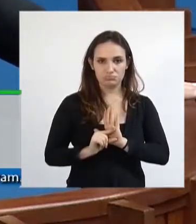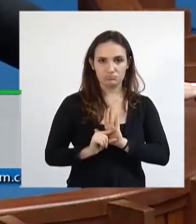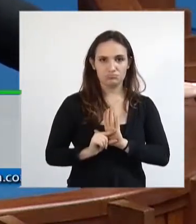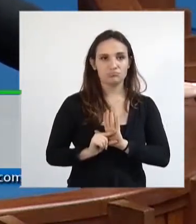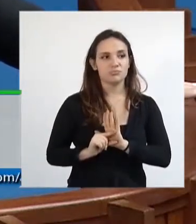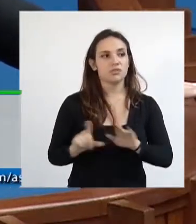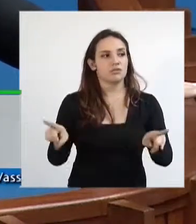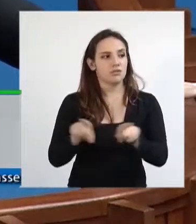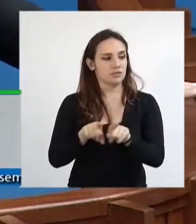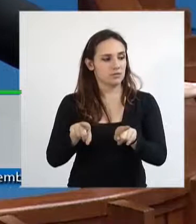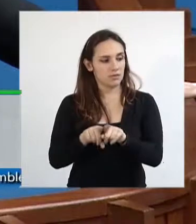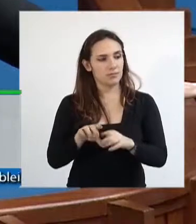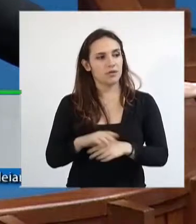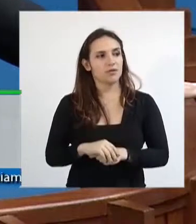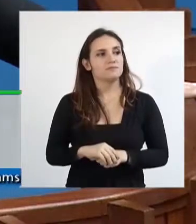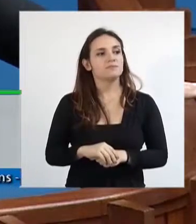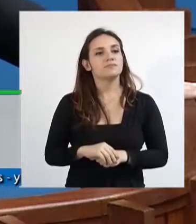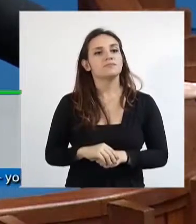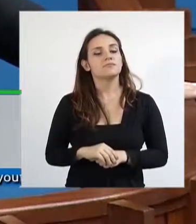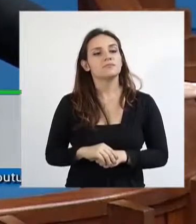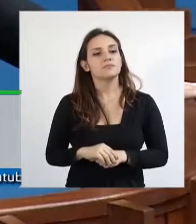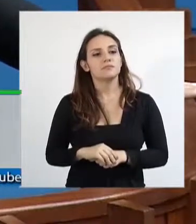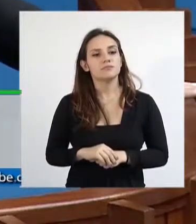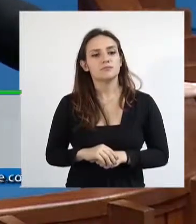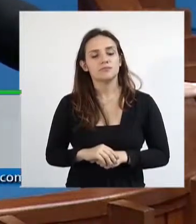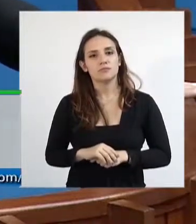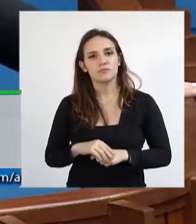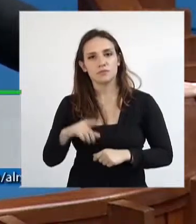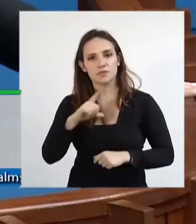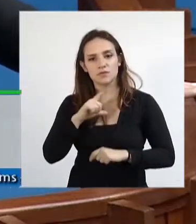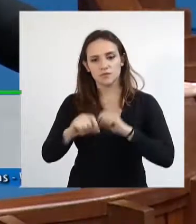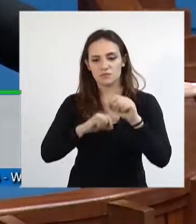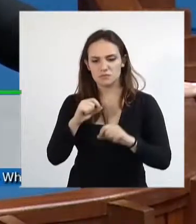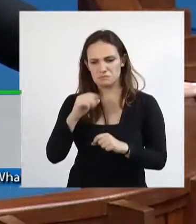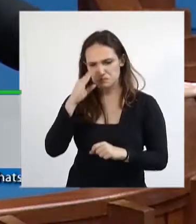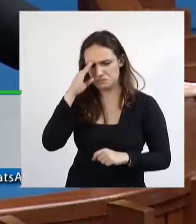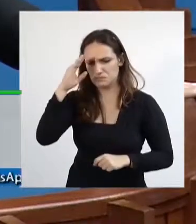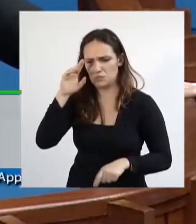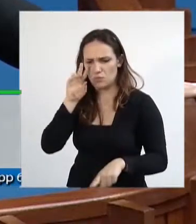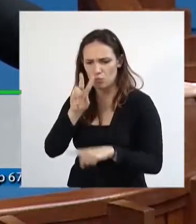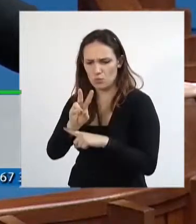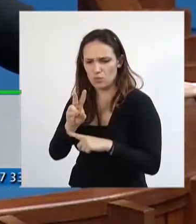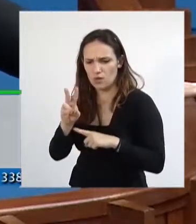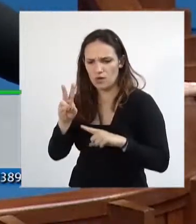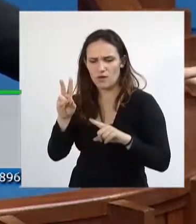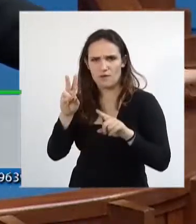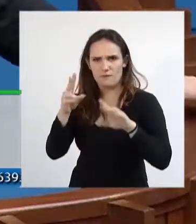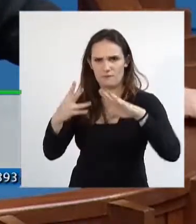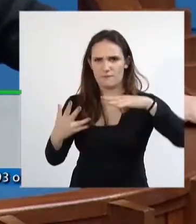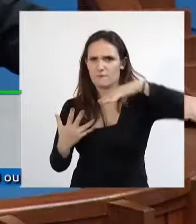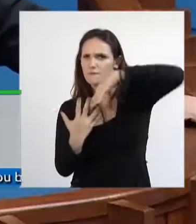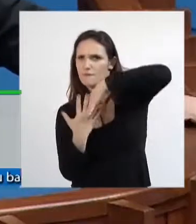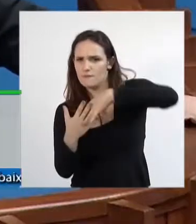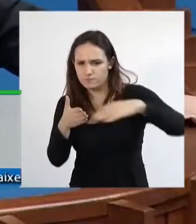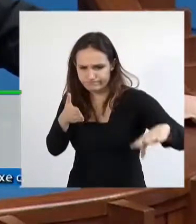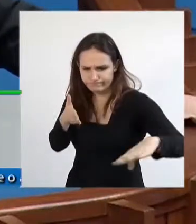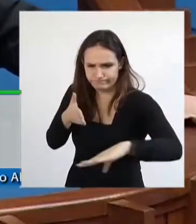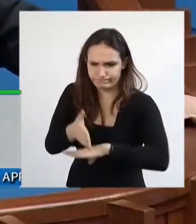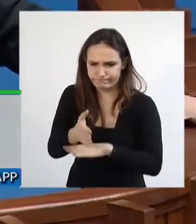patrulhamento ideológico das universidades federais. Num primeiro